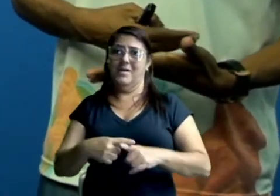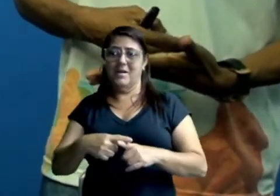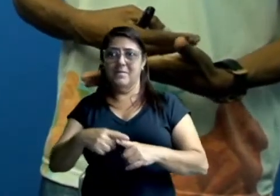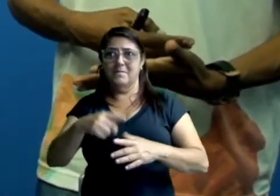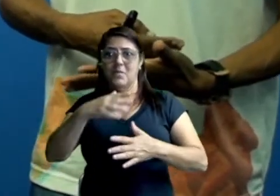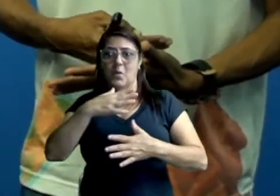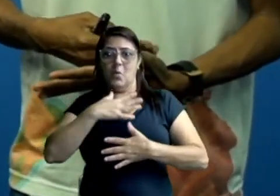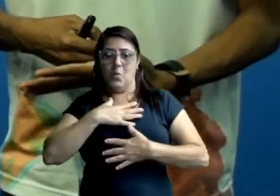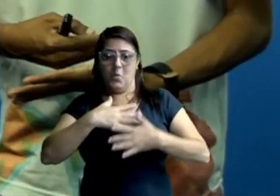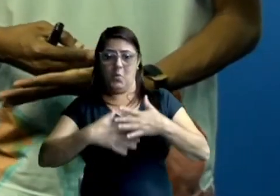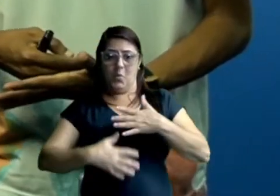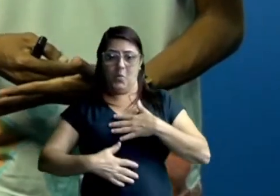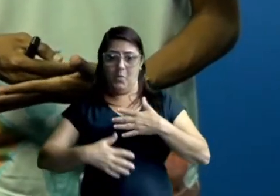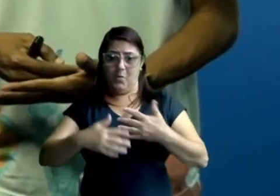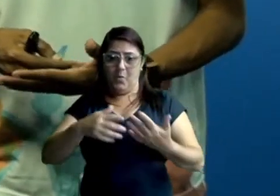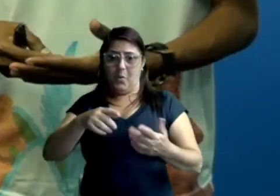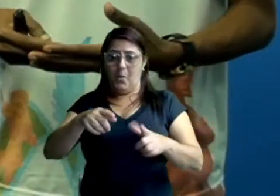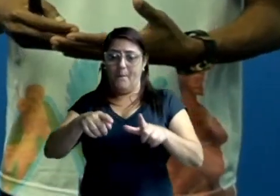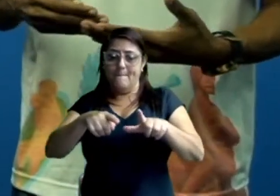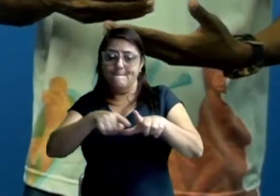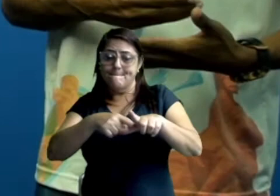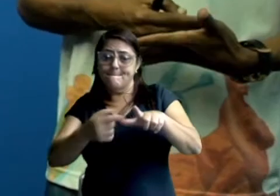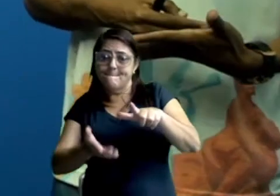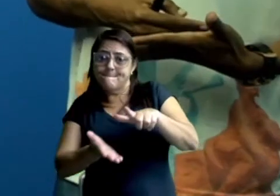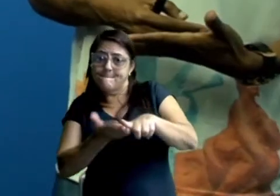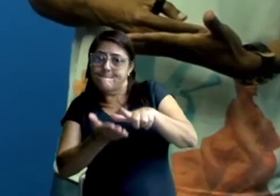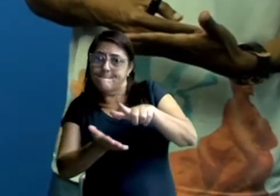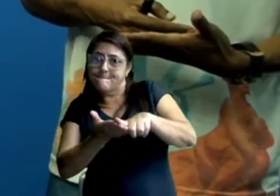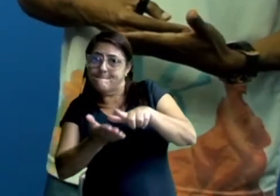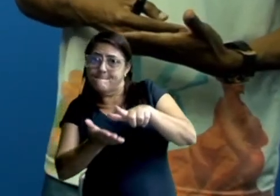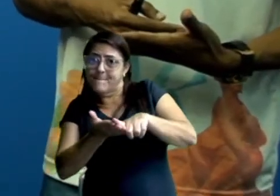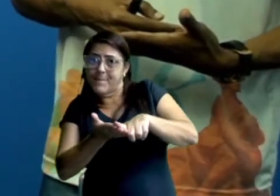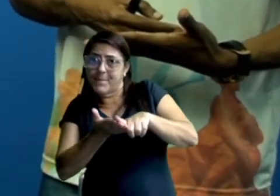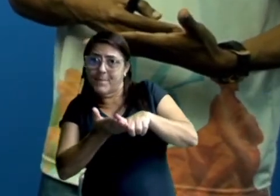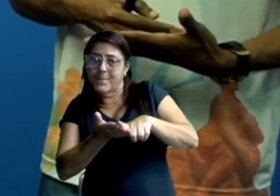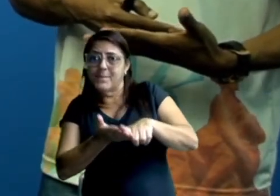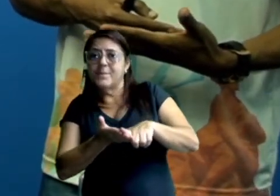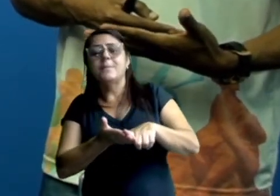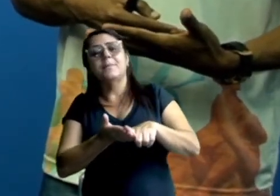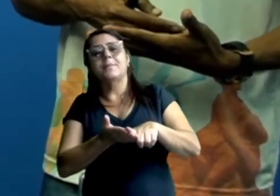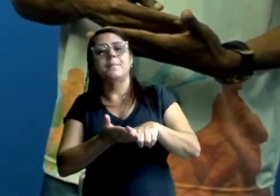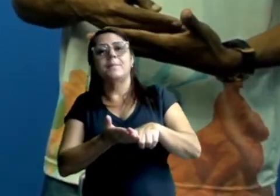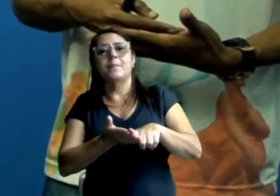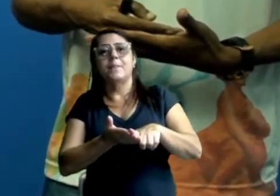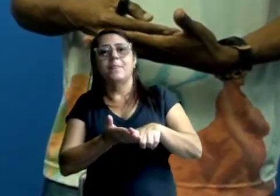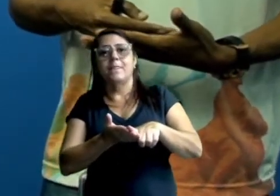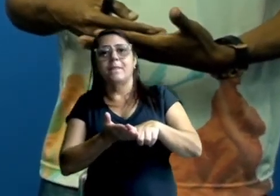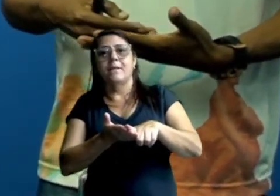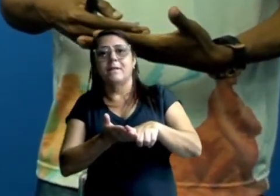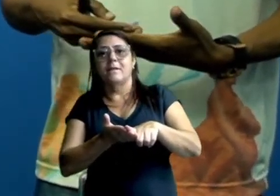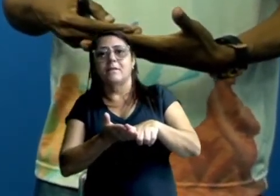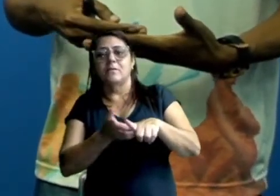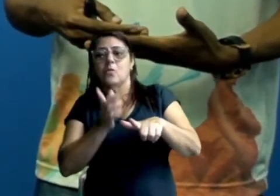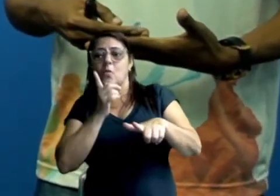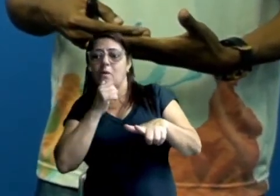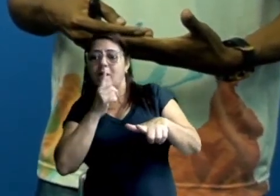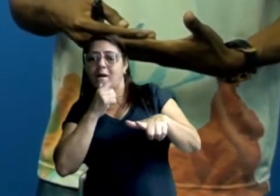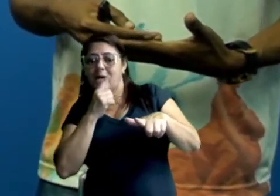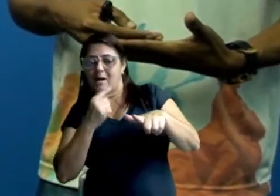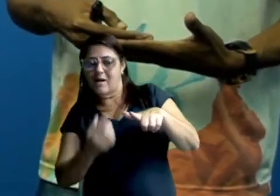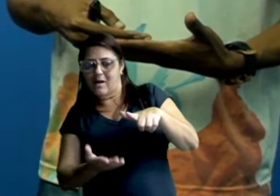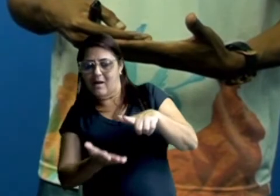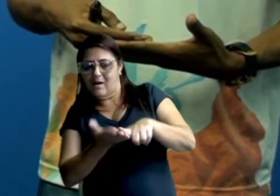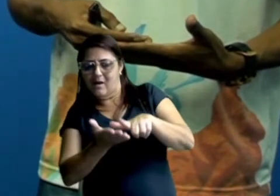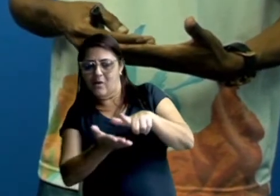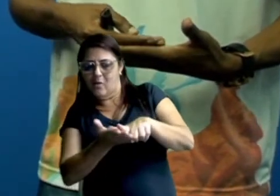O solado do seu pé, tá? A planta do seu pé fica em contato com a água e com o sabão